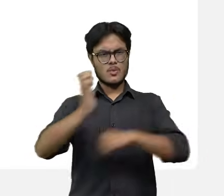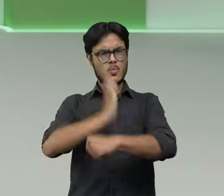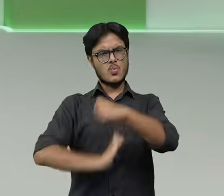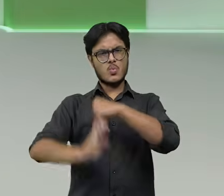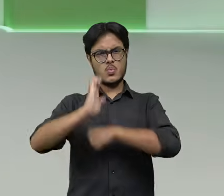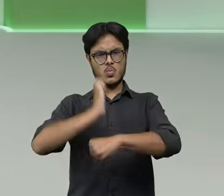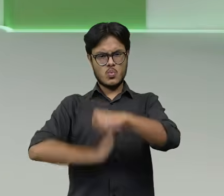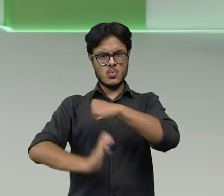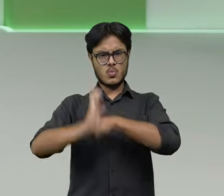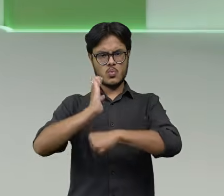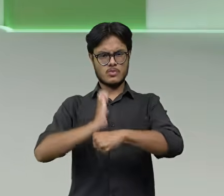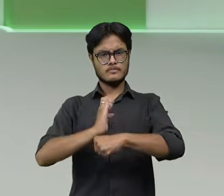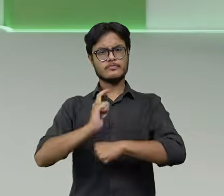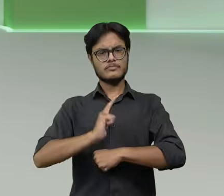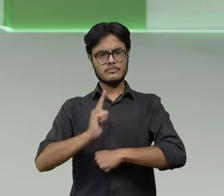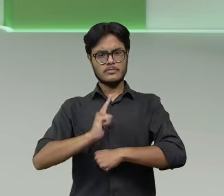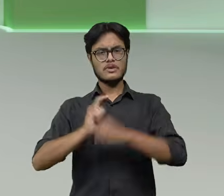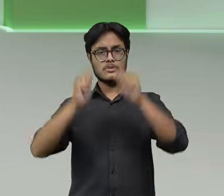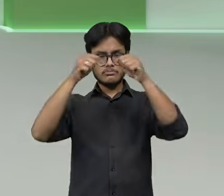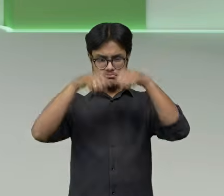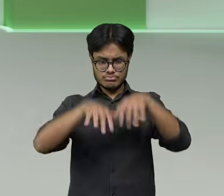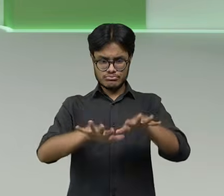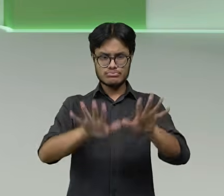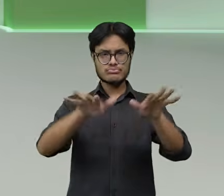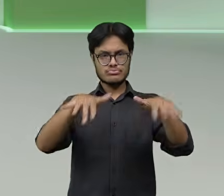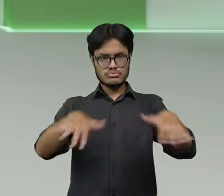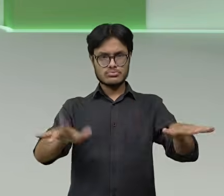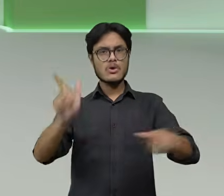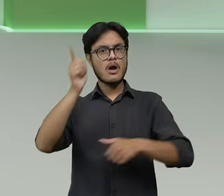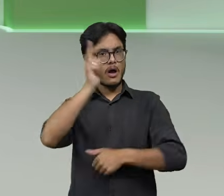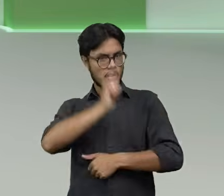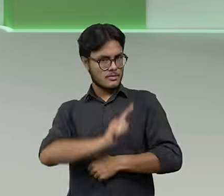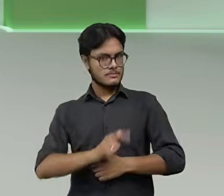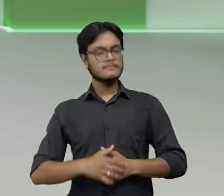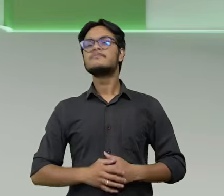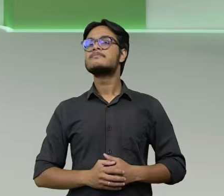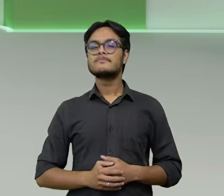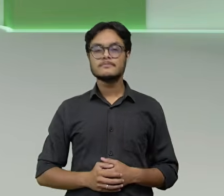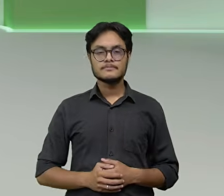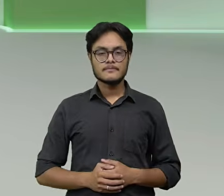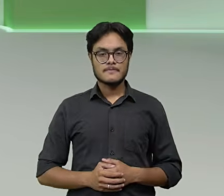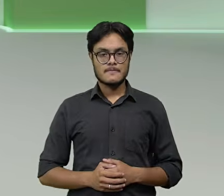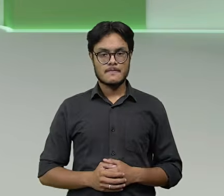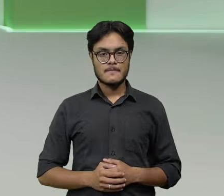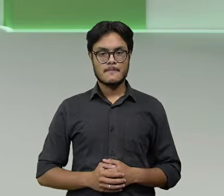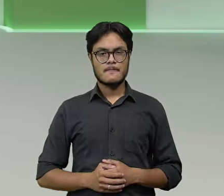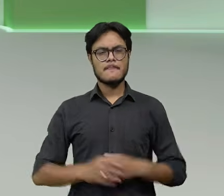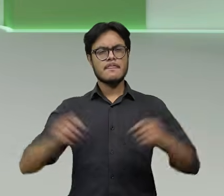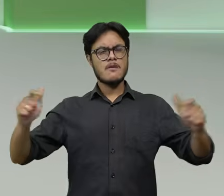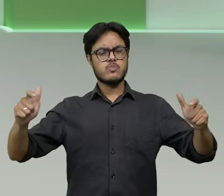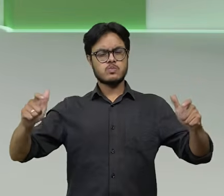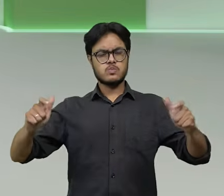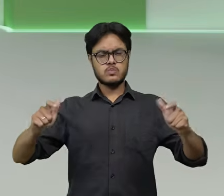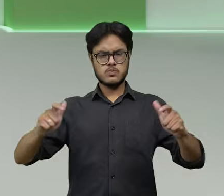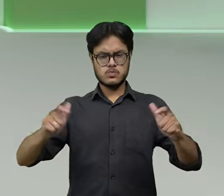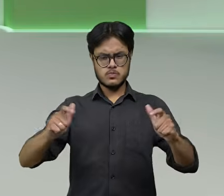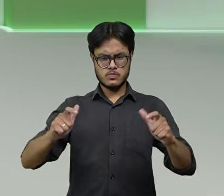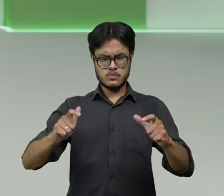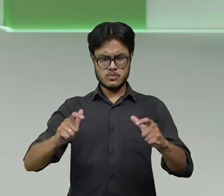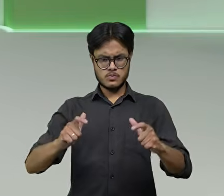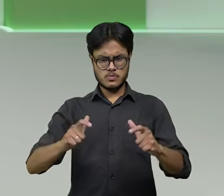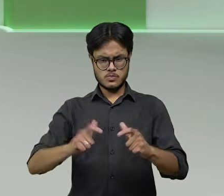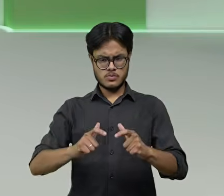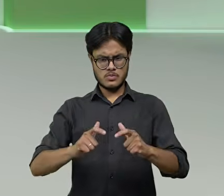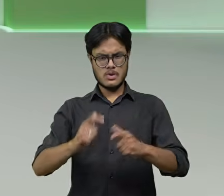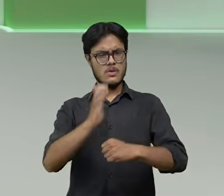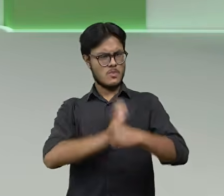ter um espaço para se desviar das impurezas dentro de um condutor. Área menor, os elétrons